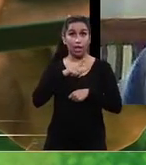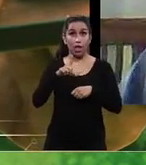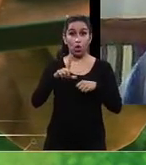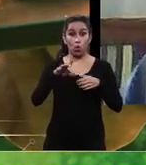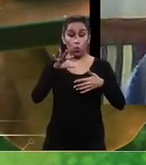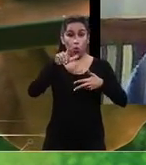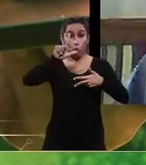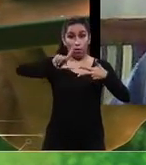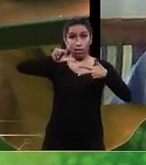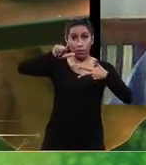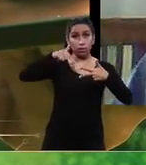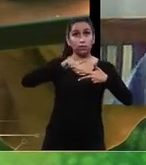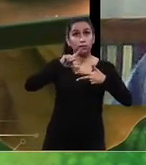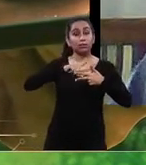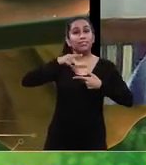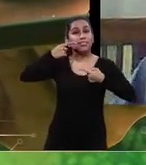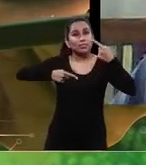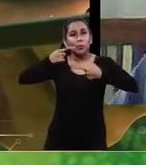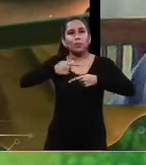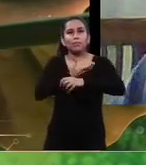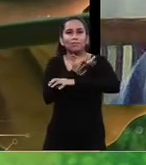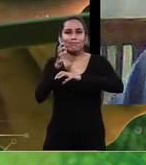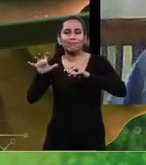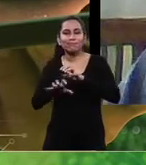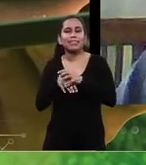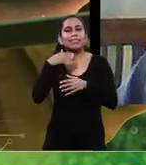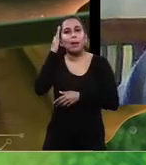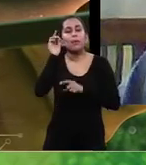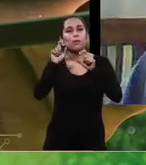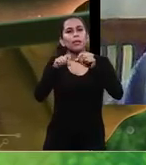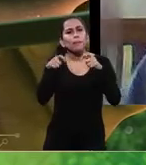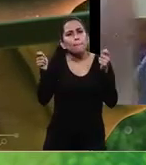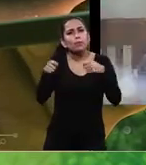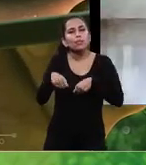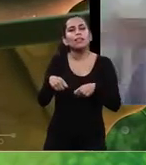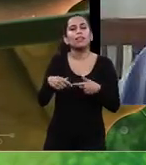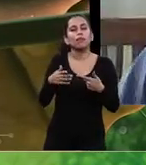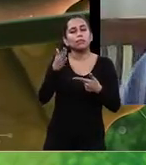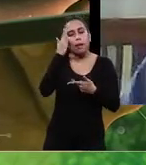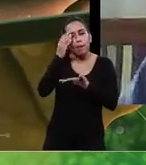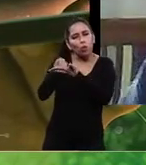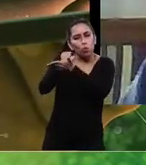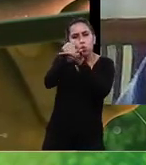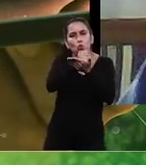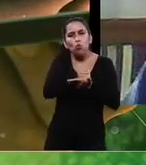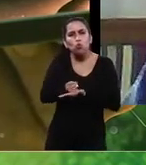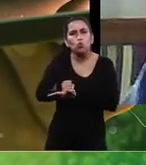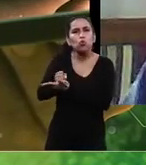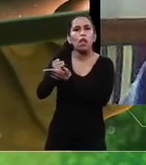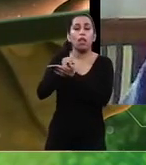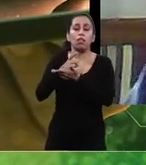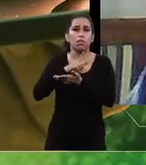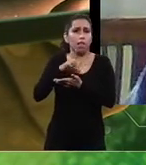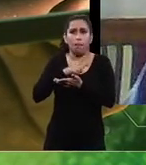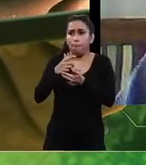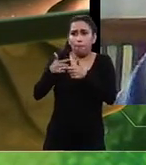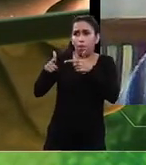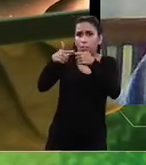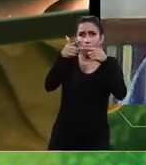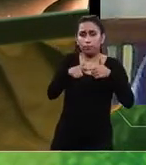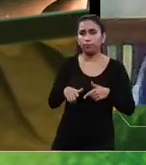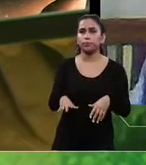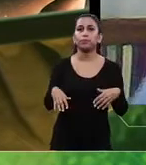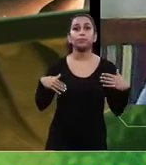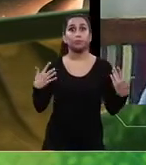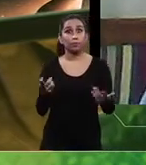licenciamento ambiental para dizer o que é possível fazer e controlar o que é possível fazer de qualquer atividade degradadora. A